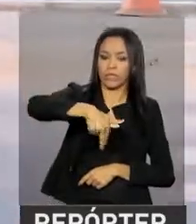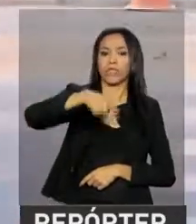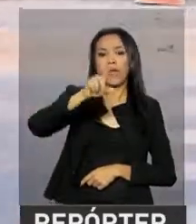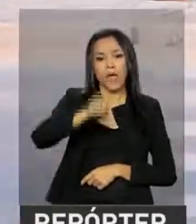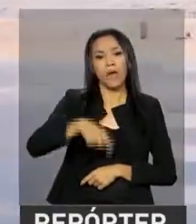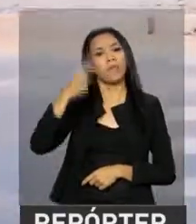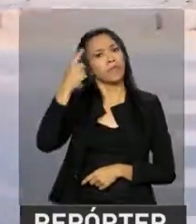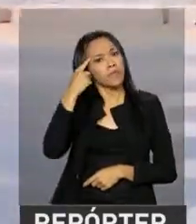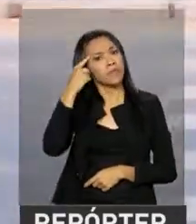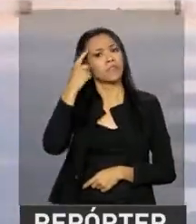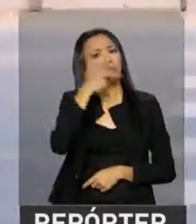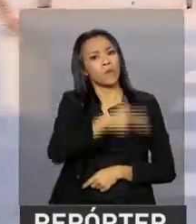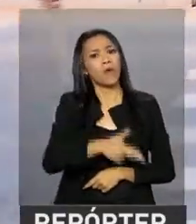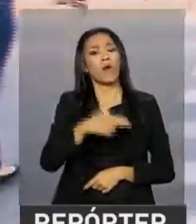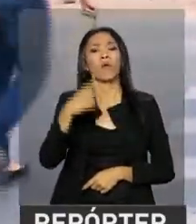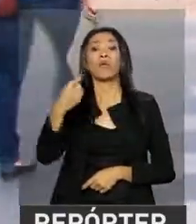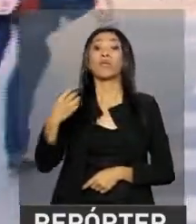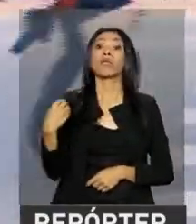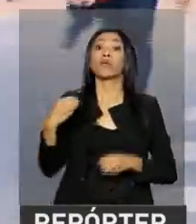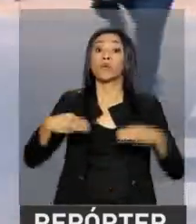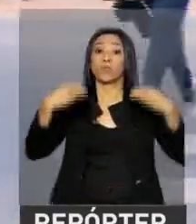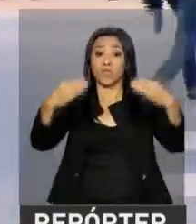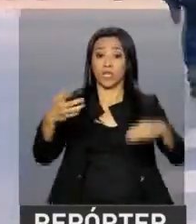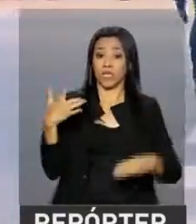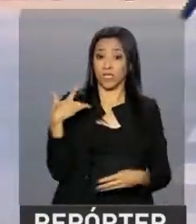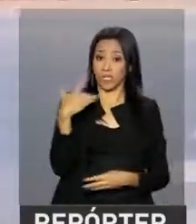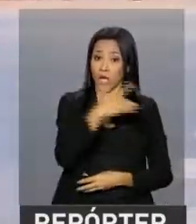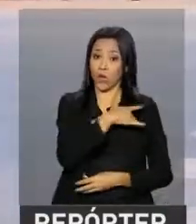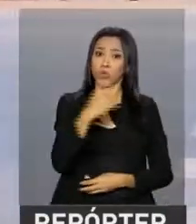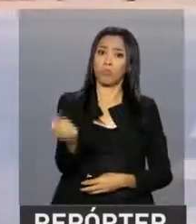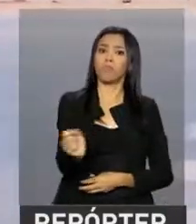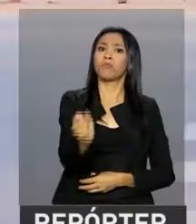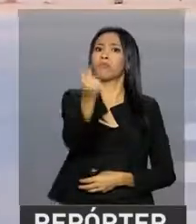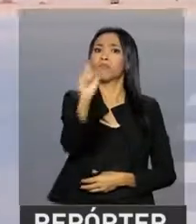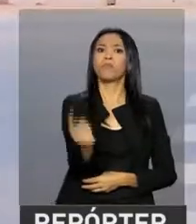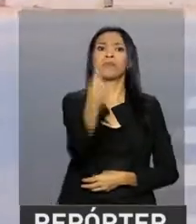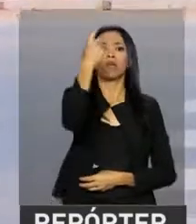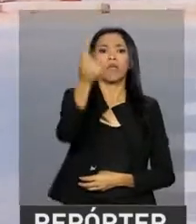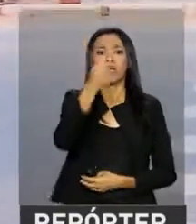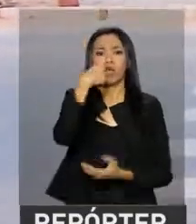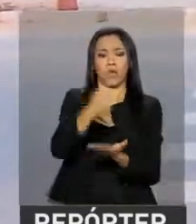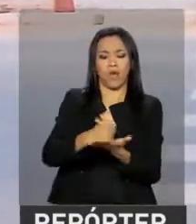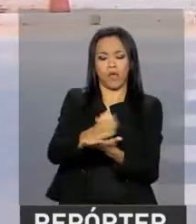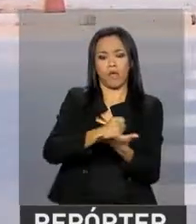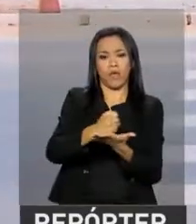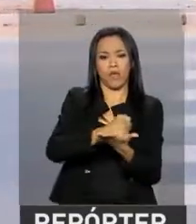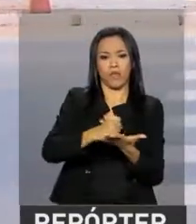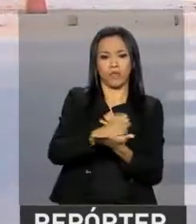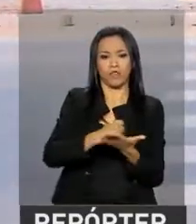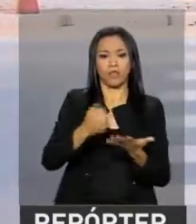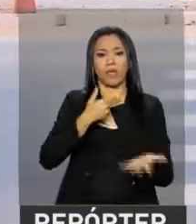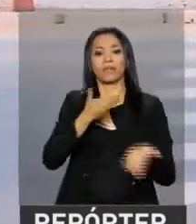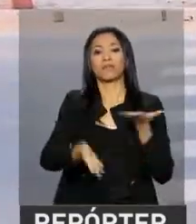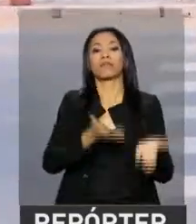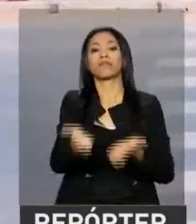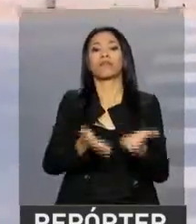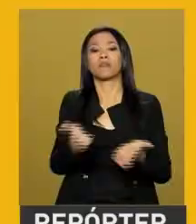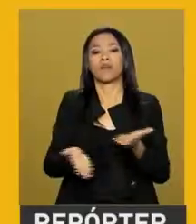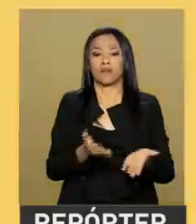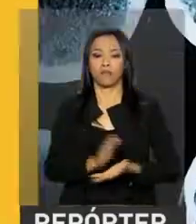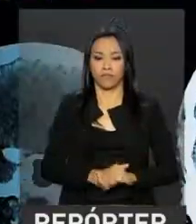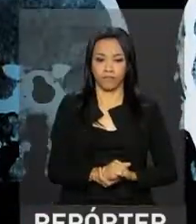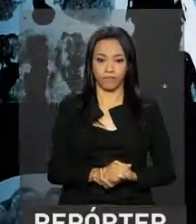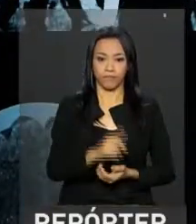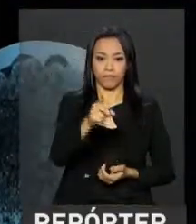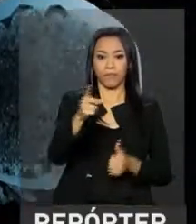pessoas como ela que o Ministério da Saúde incorporou o primeiro medicamento via oral de primeira linha para tratar a esclerose múltipla.